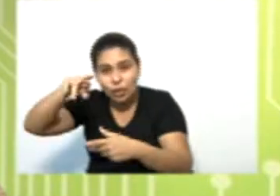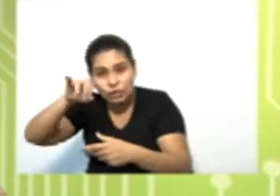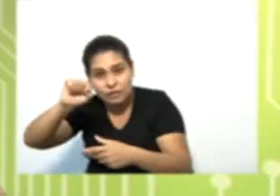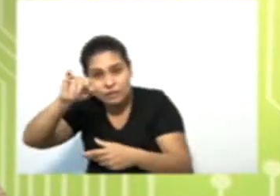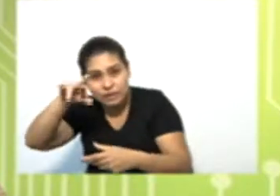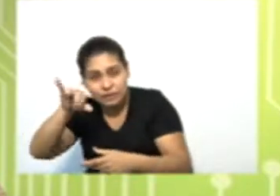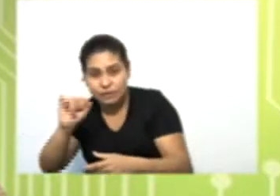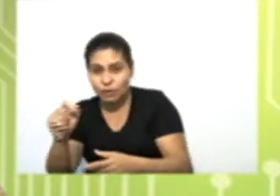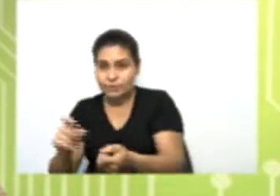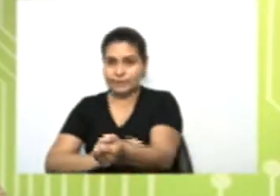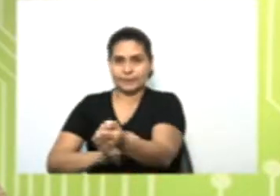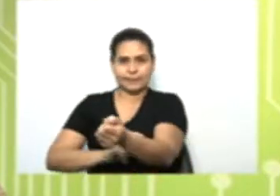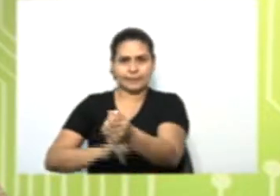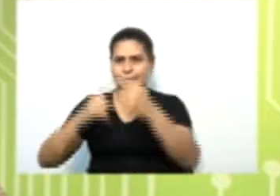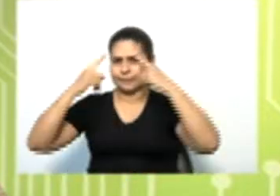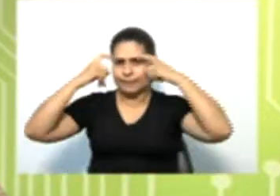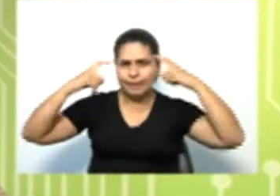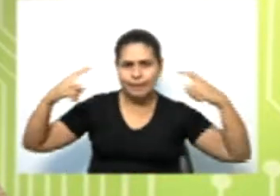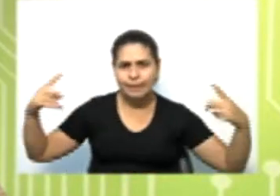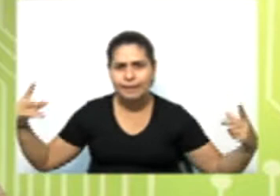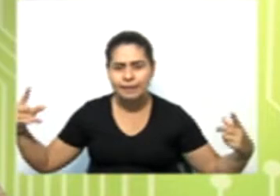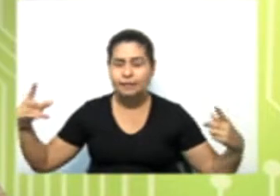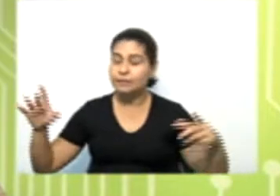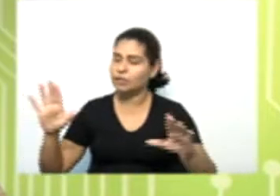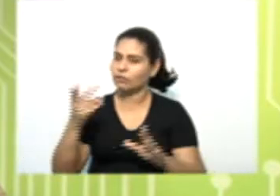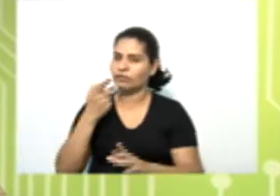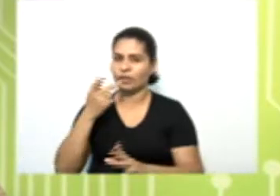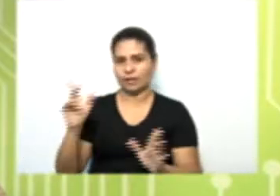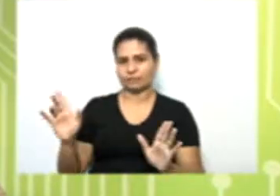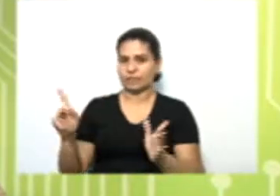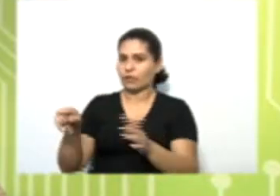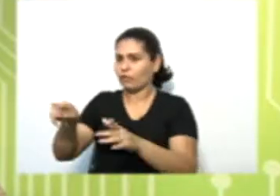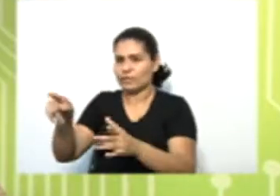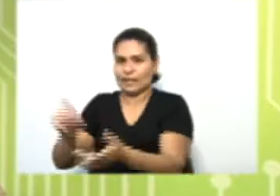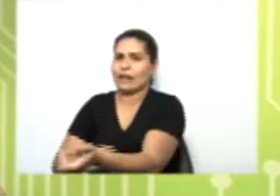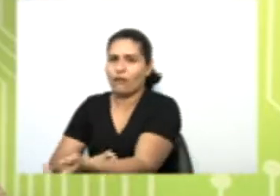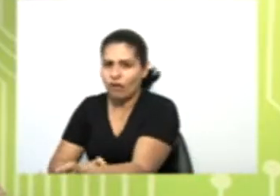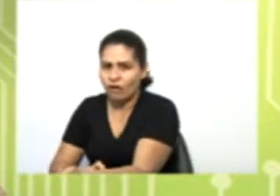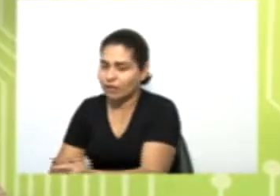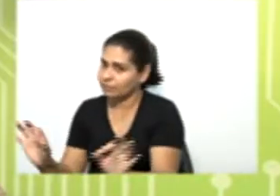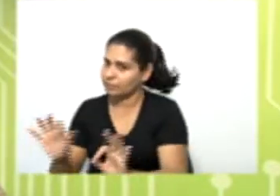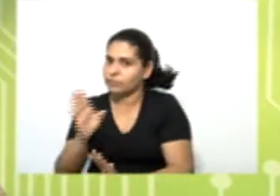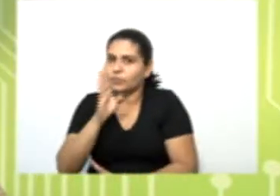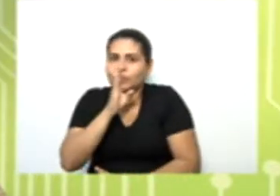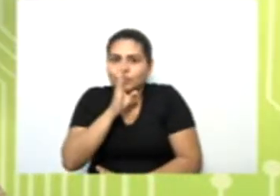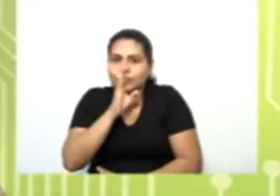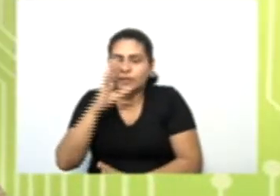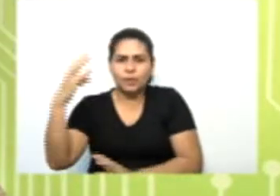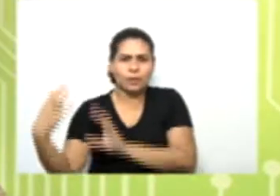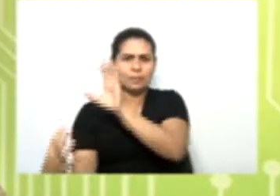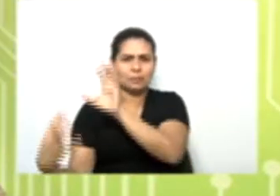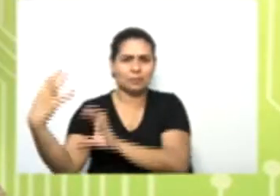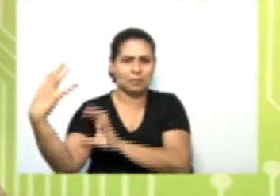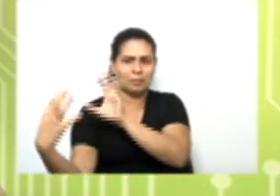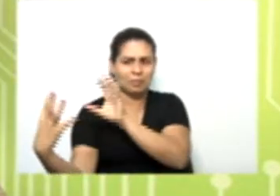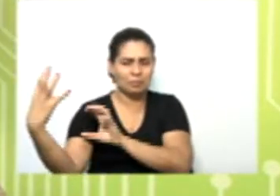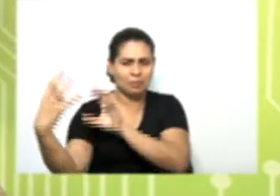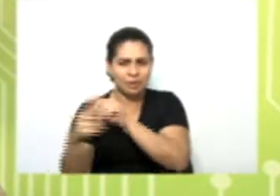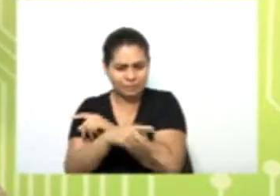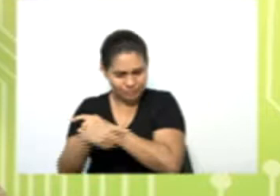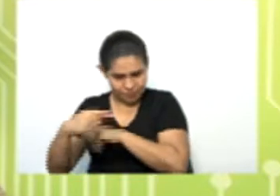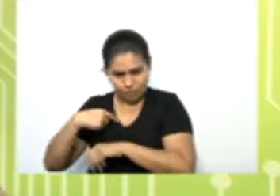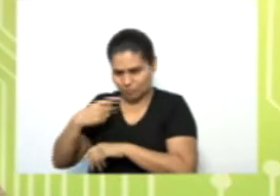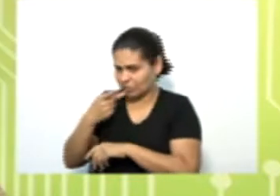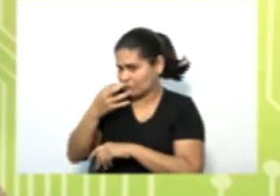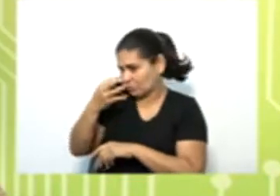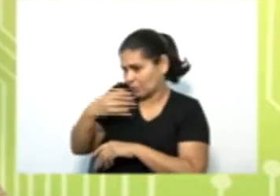primeira regrinha, por favor, não diga que a outra pessoa está nervosa, não é? Então, estou discutindo eu e o professor Gilberto aqui,